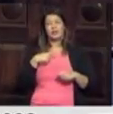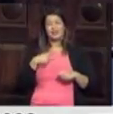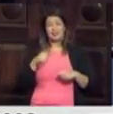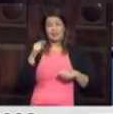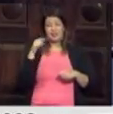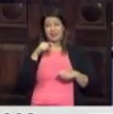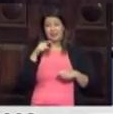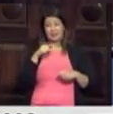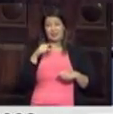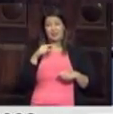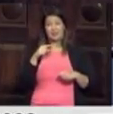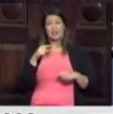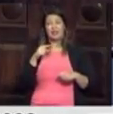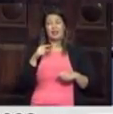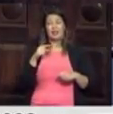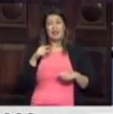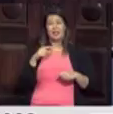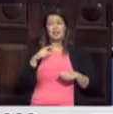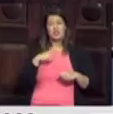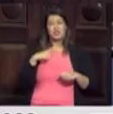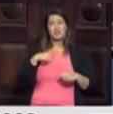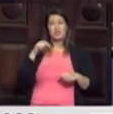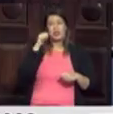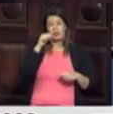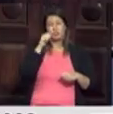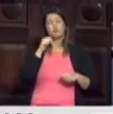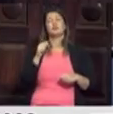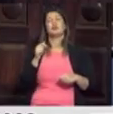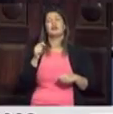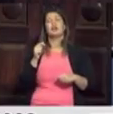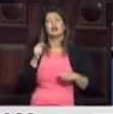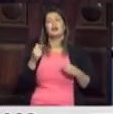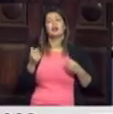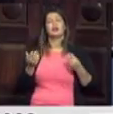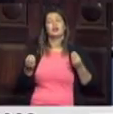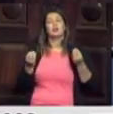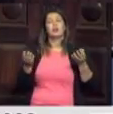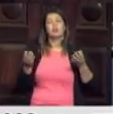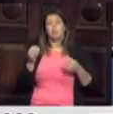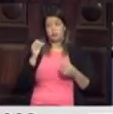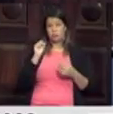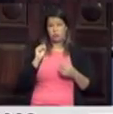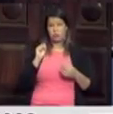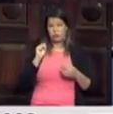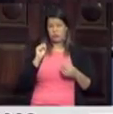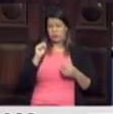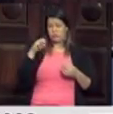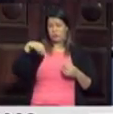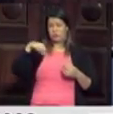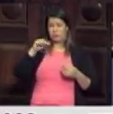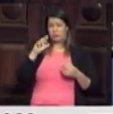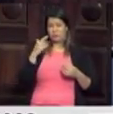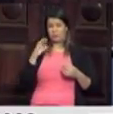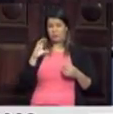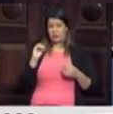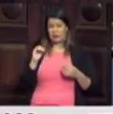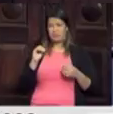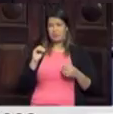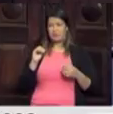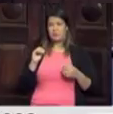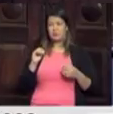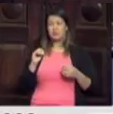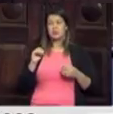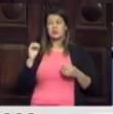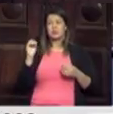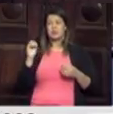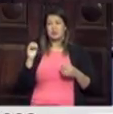Revolução Bolchevique que se desenhava. Aquelas mulheres, no 8 de março de 17, a Rússia usava um outro calendário,